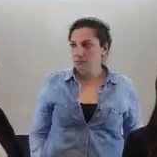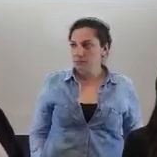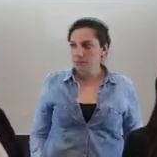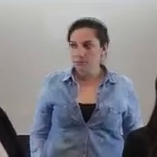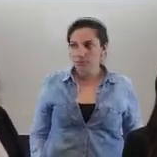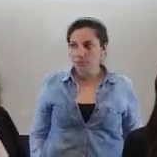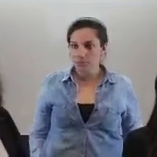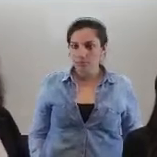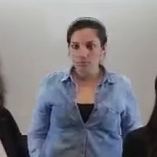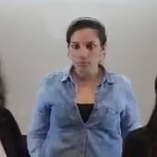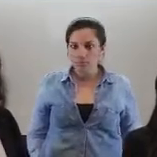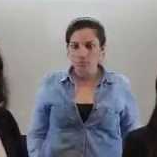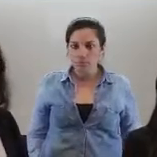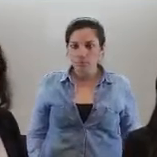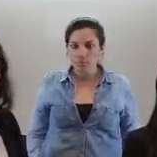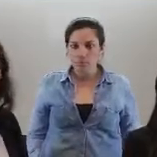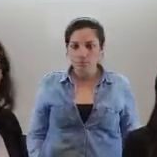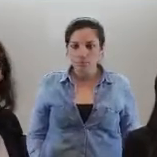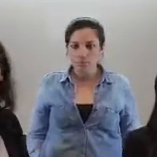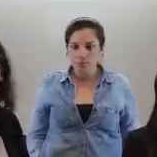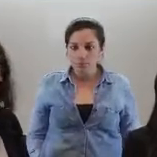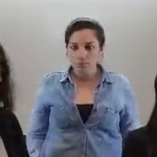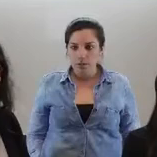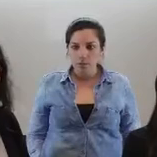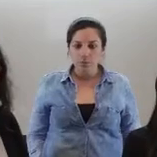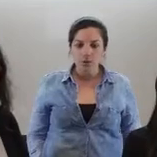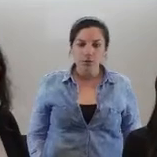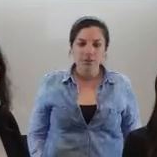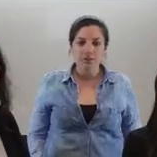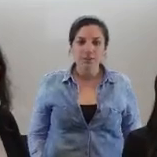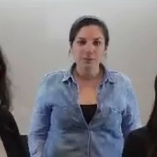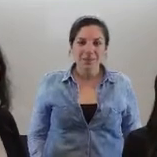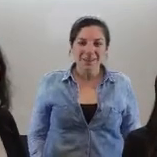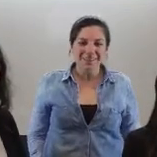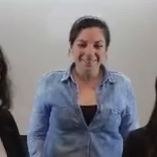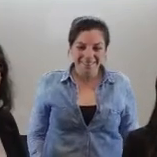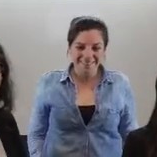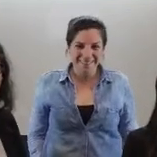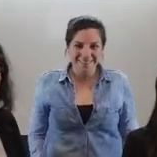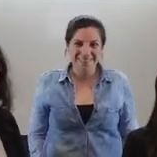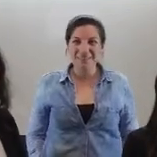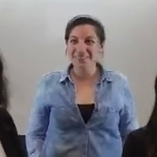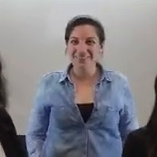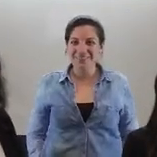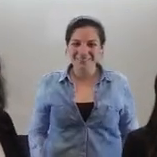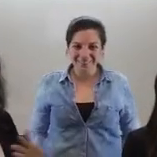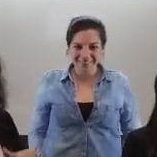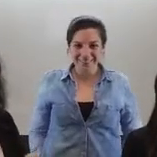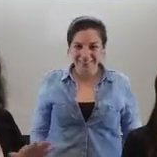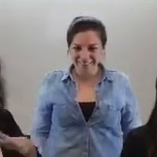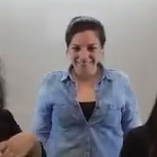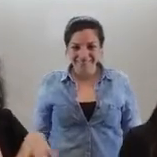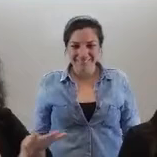né? Não, eu creio que não, mas a gente pode tentar. Porque nós tentamos. E não Então, deu.